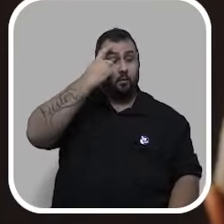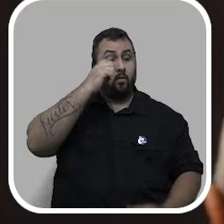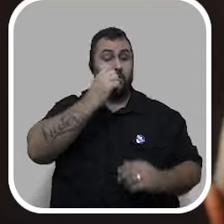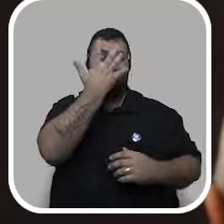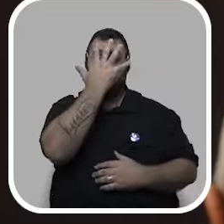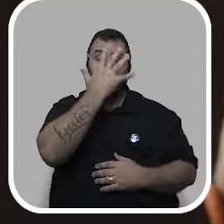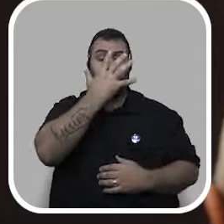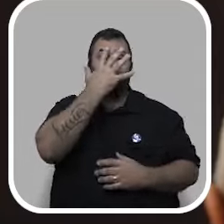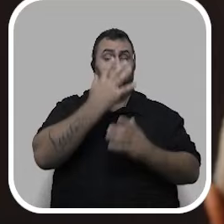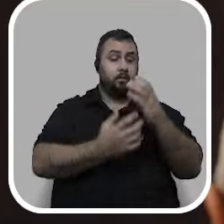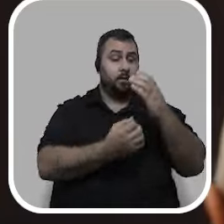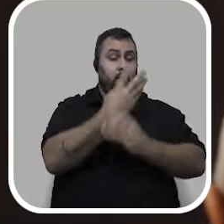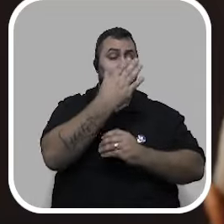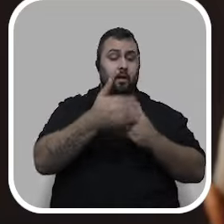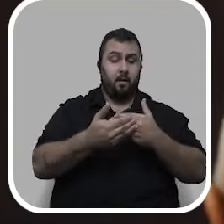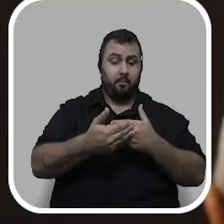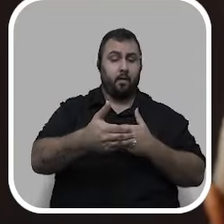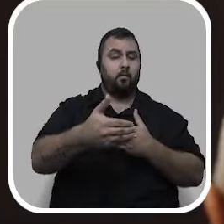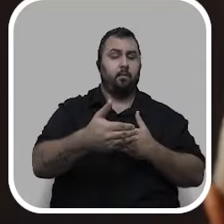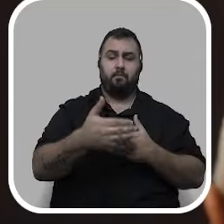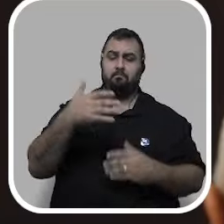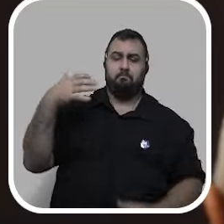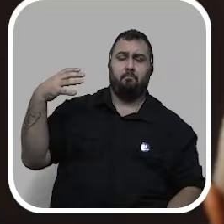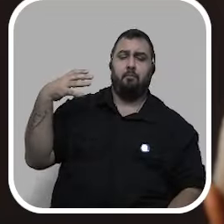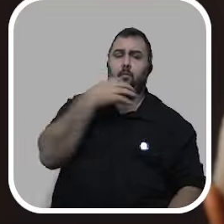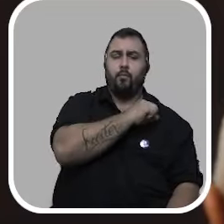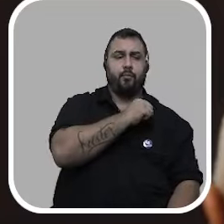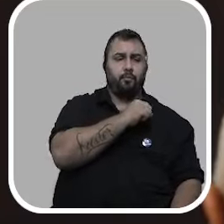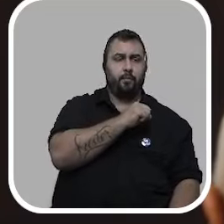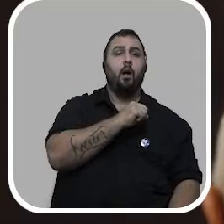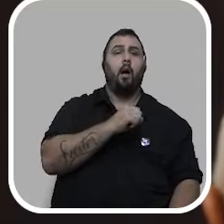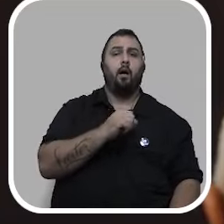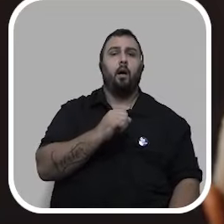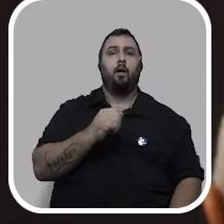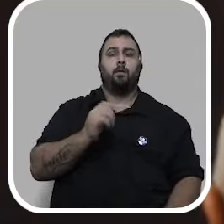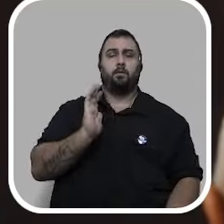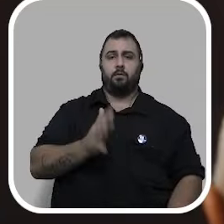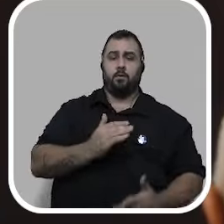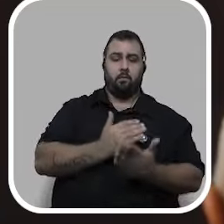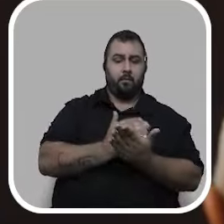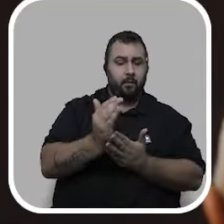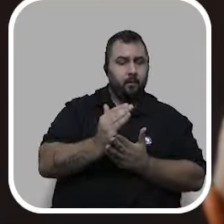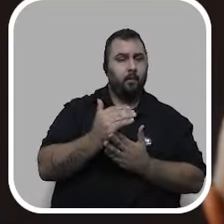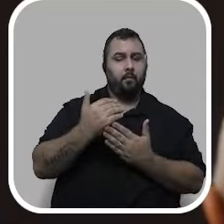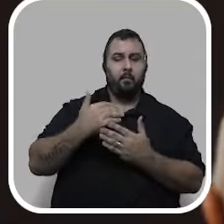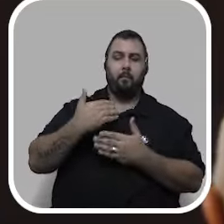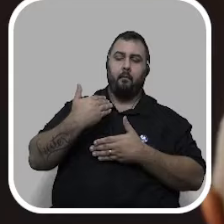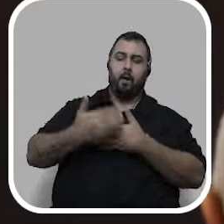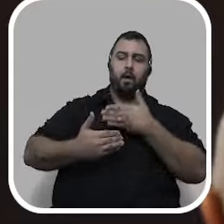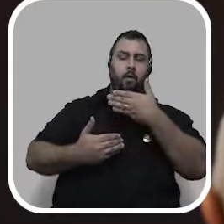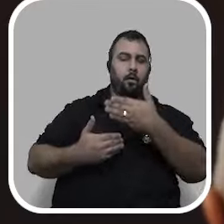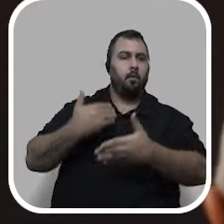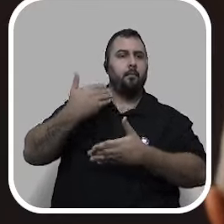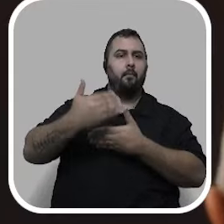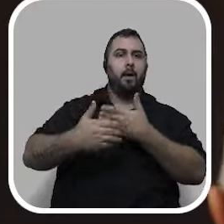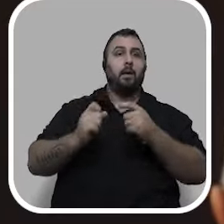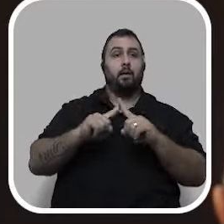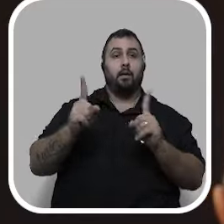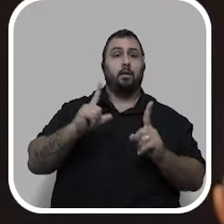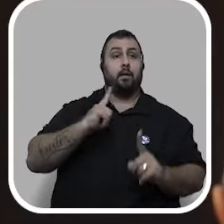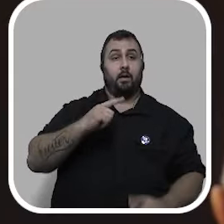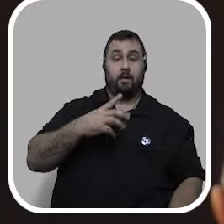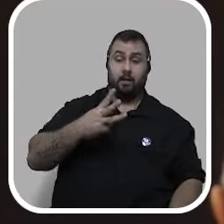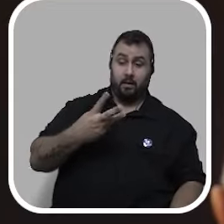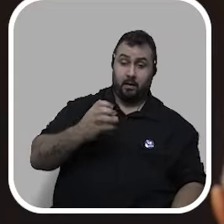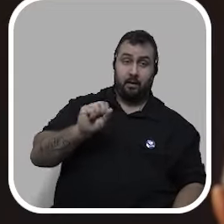é construído assim muito rapidamente a gente já iniciou por exemplo esse processo mas no apis a gente tem 380